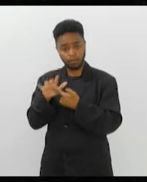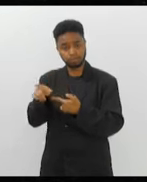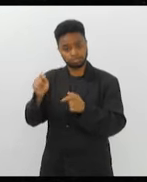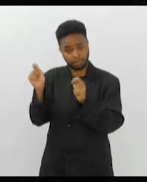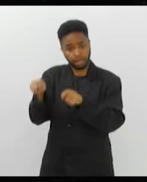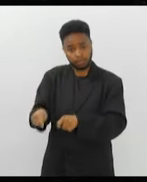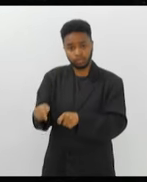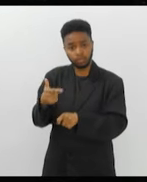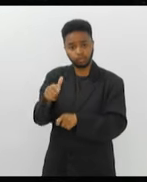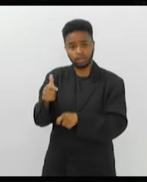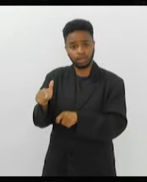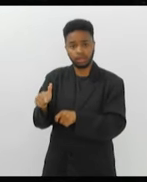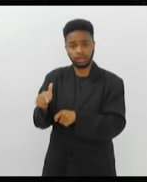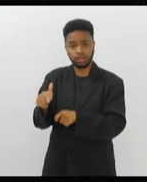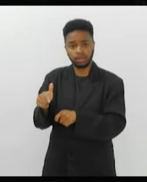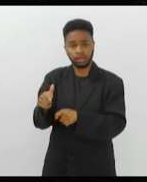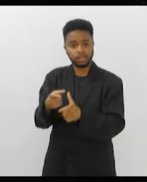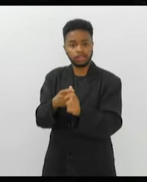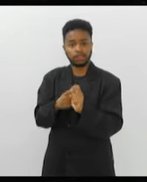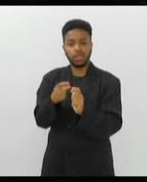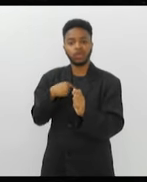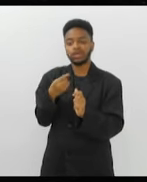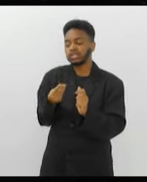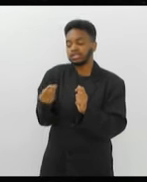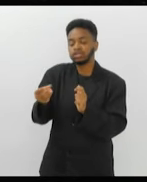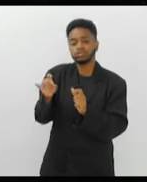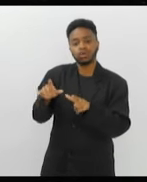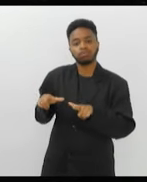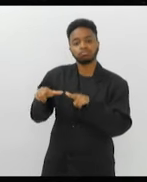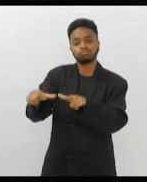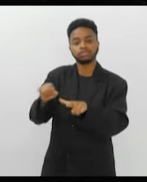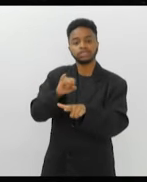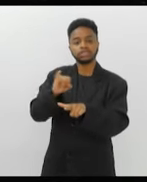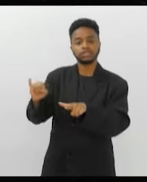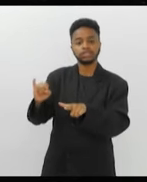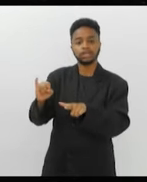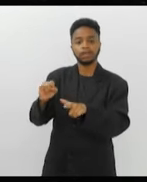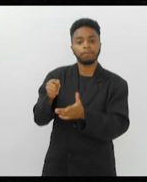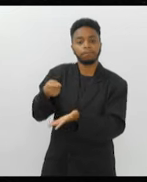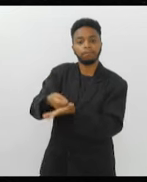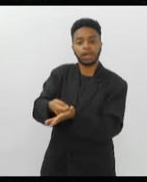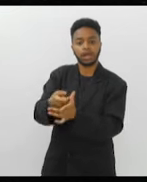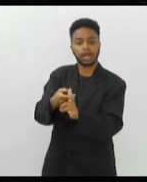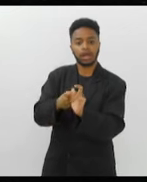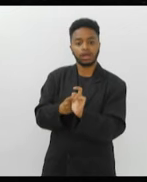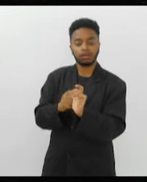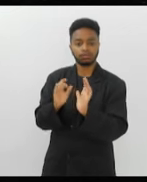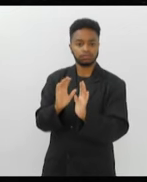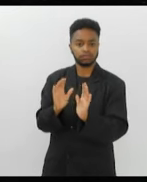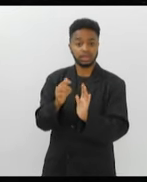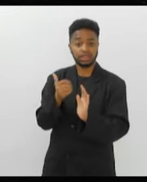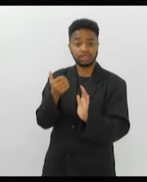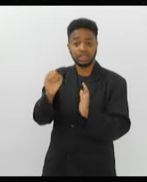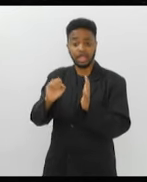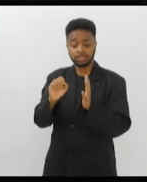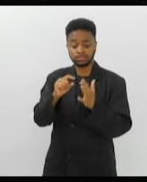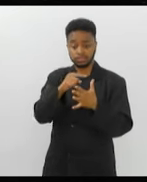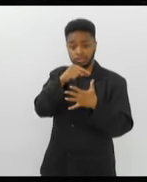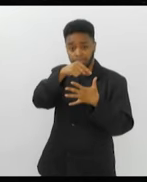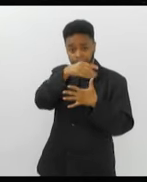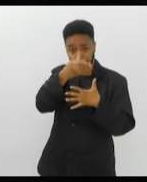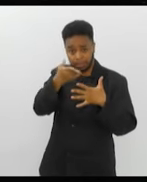não vai dizer assim, só te dou a aptidão se, quando você pagar a 10ª